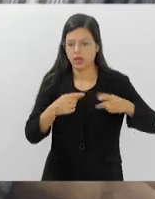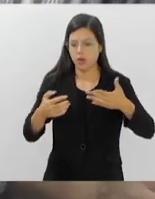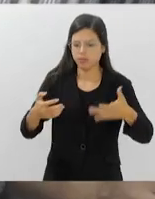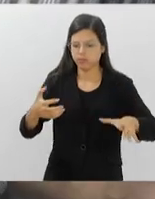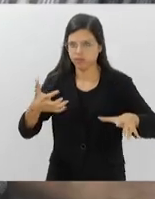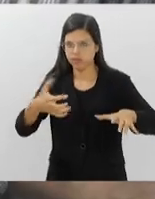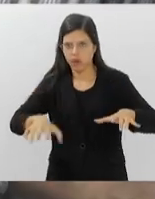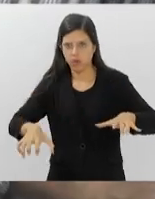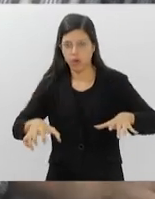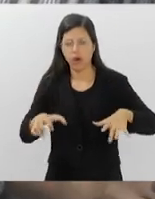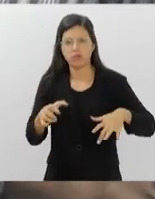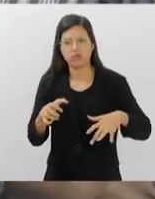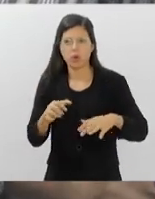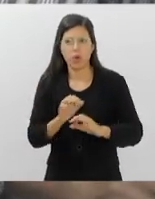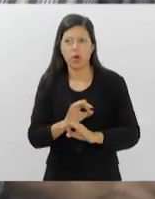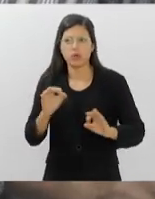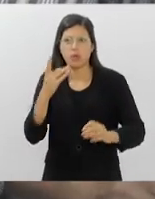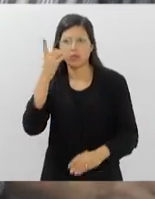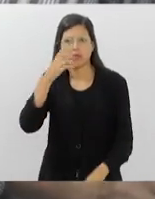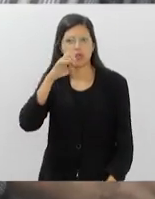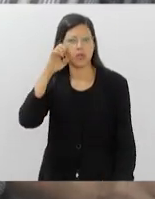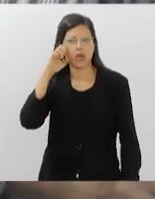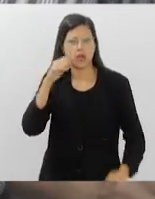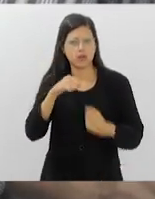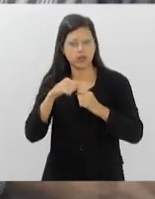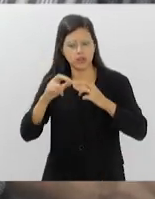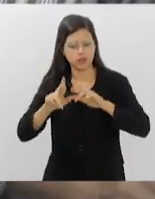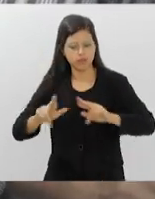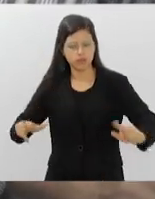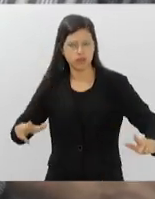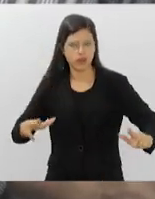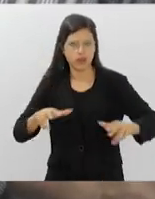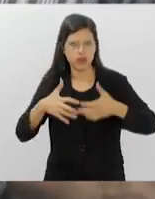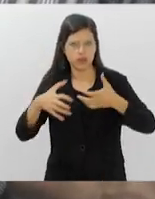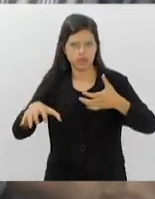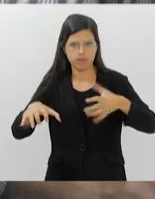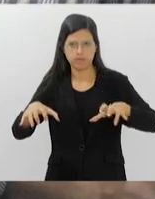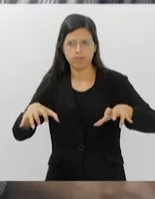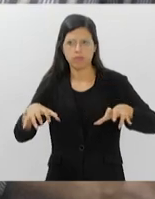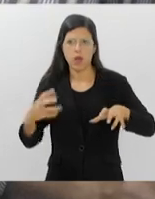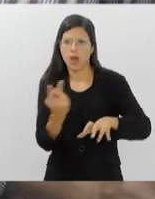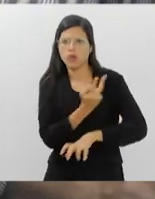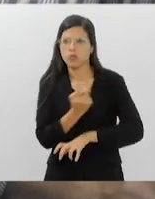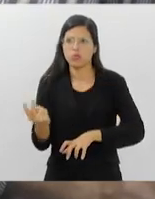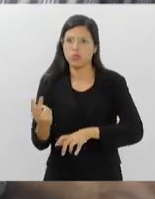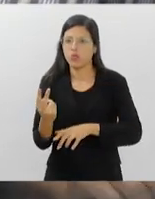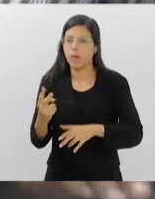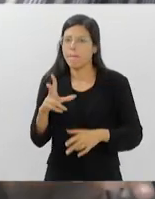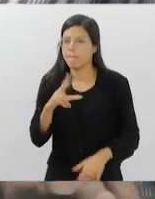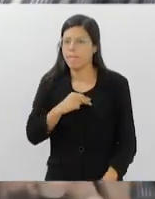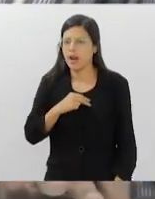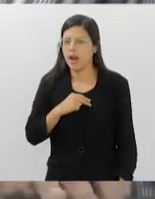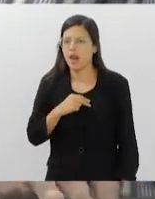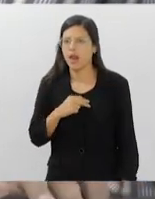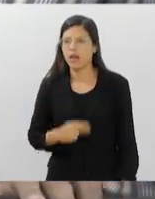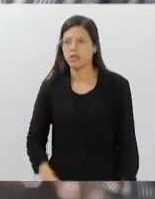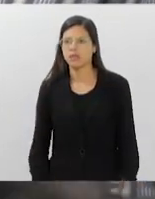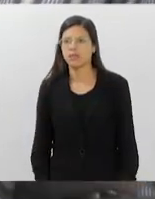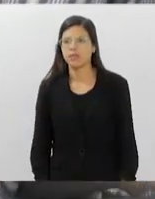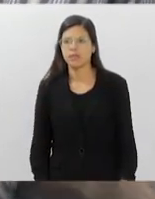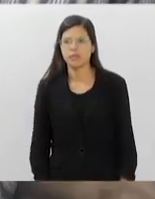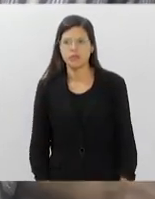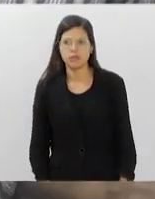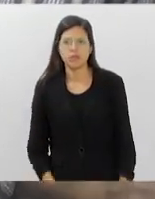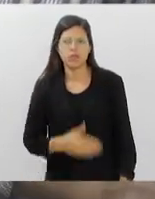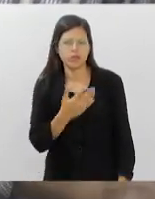a deputada Élica em fazer essa diferenciação, embora ambas as categorias mereçam... O senhor me dá uma parte? Com